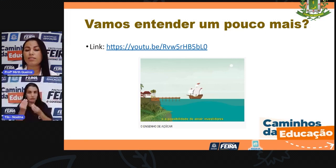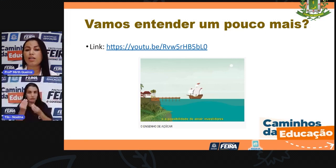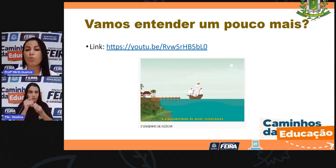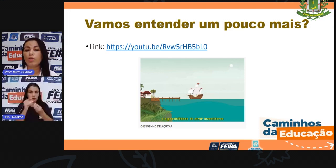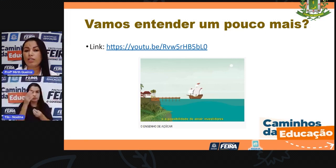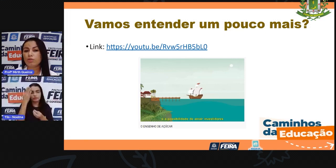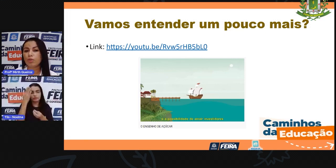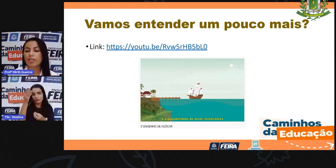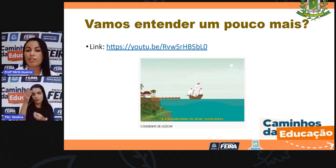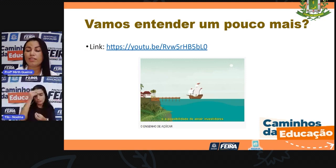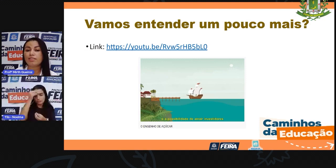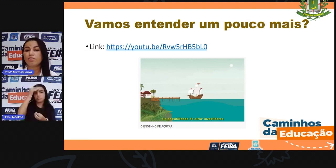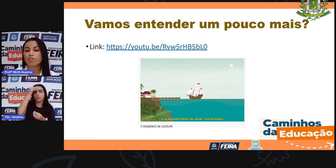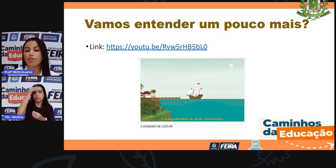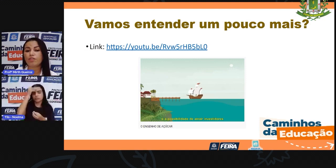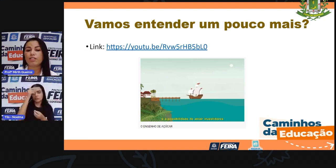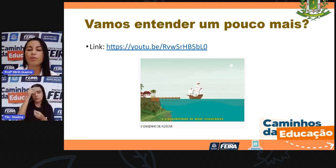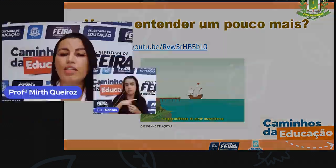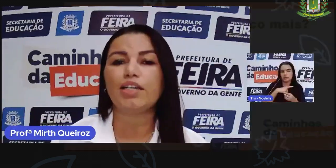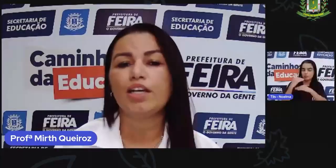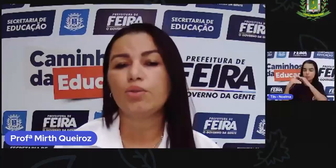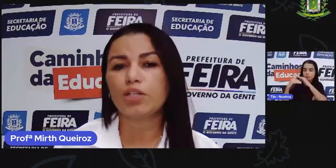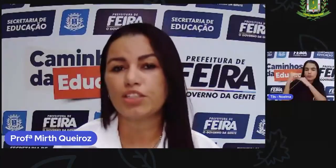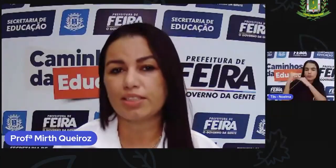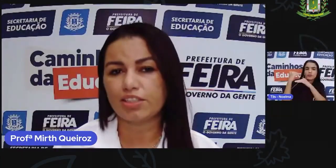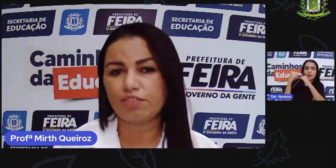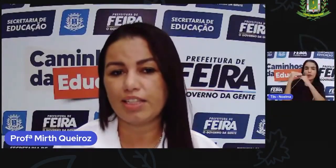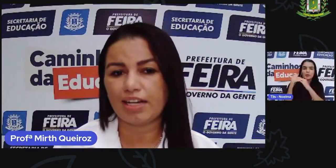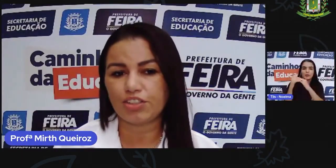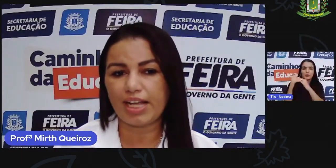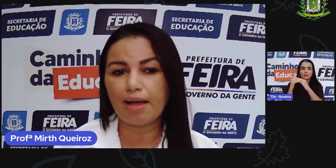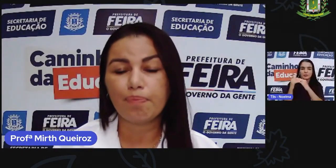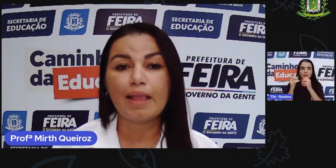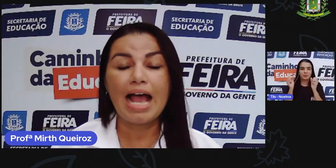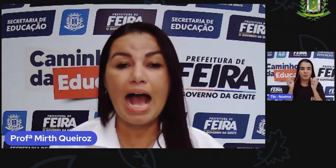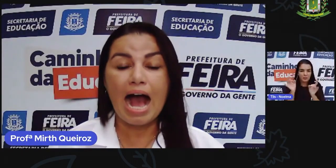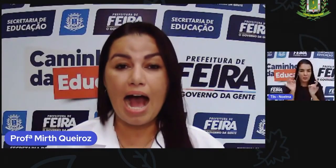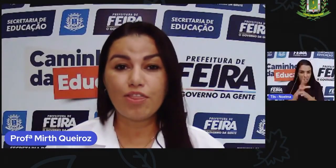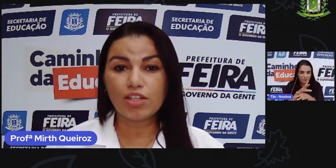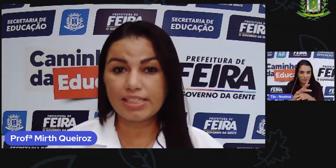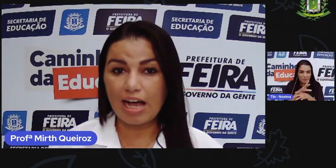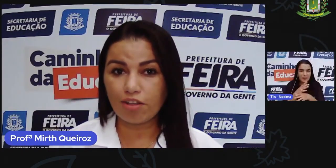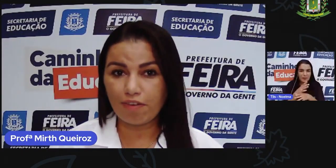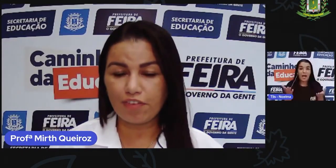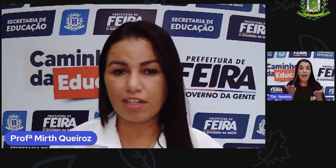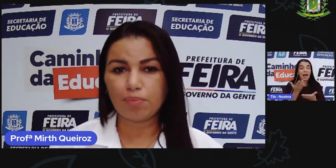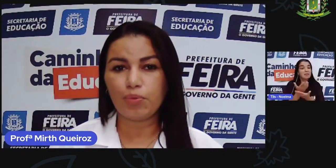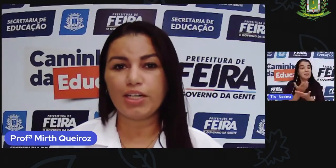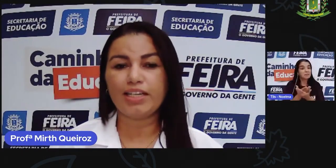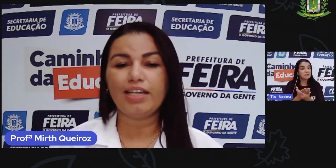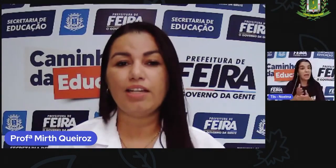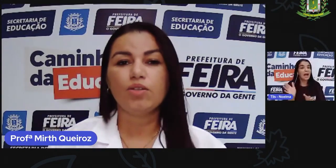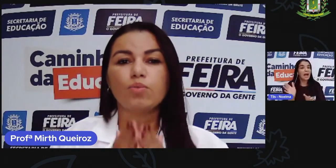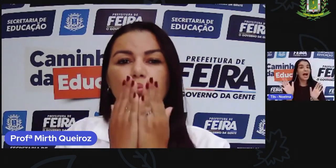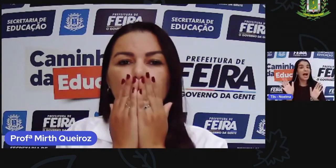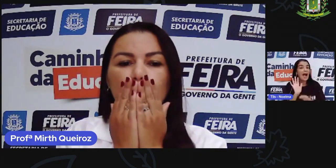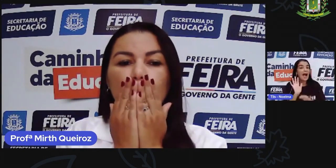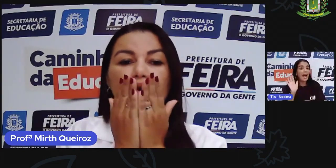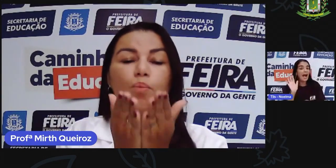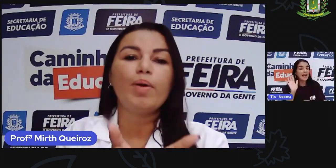é que vocês estão indo aí, se desenvolvendo aí durante essa atividade, tá? A nossa aula vai ficando por aqui.